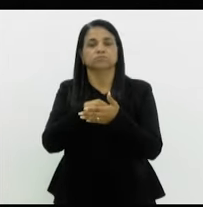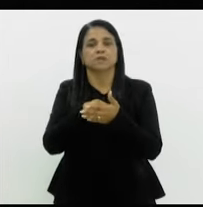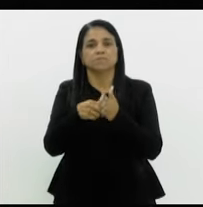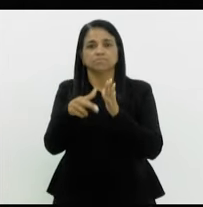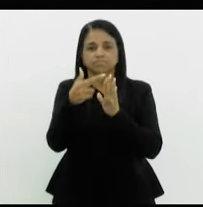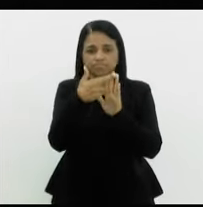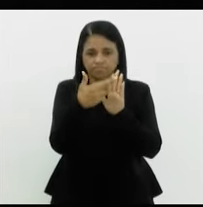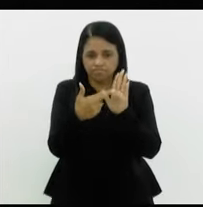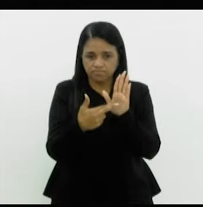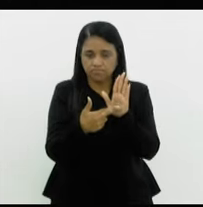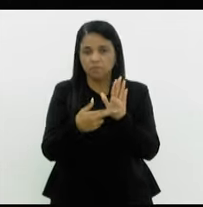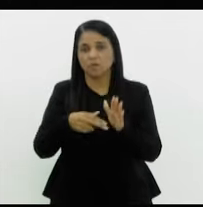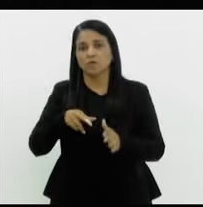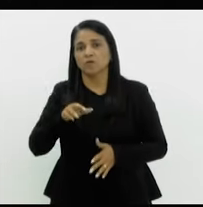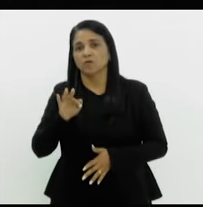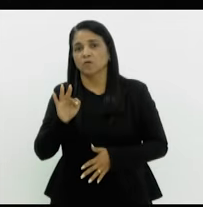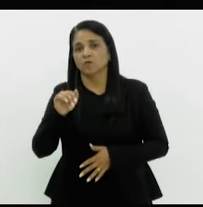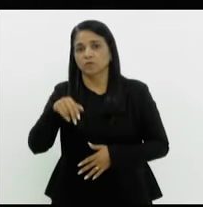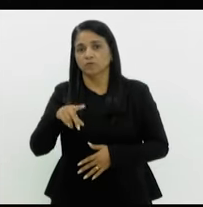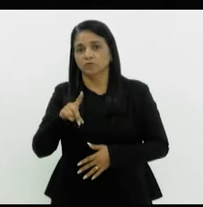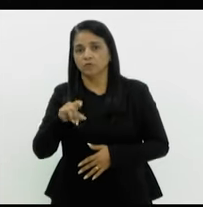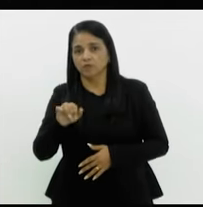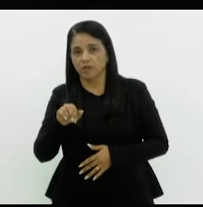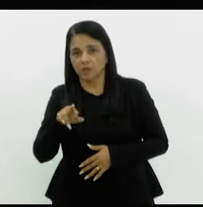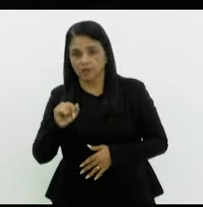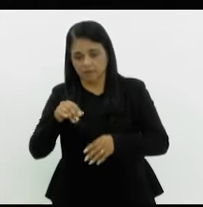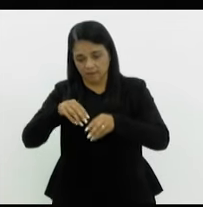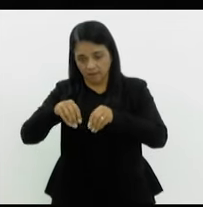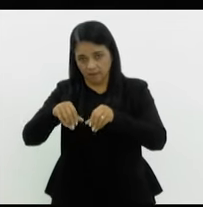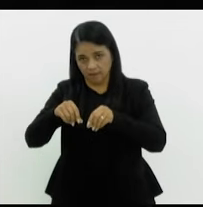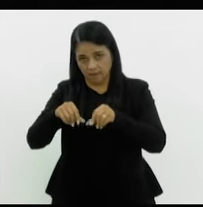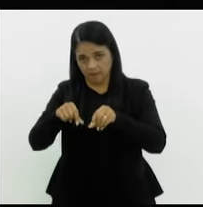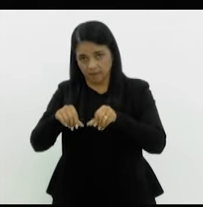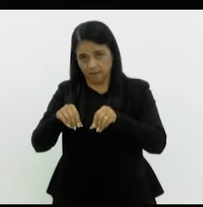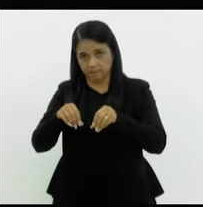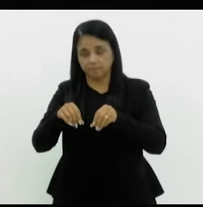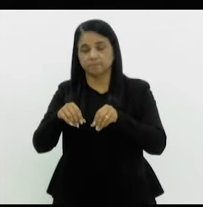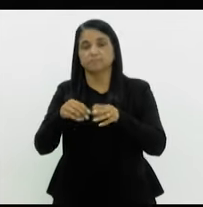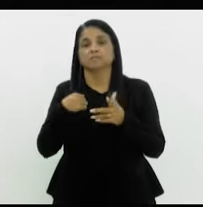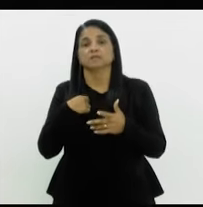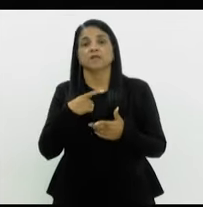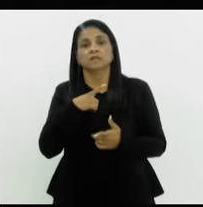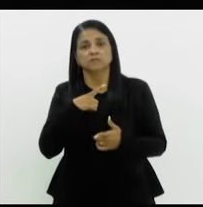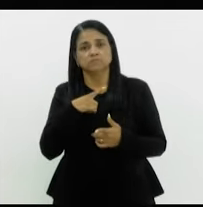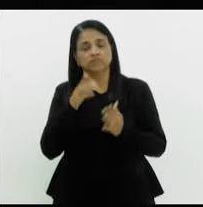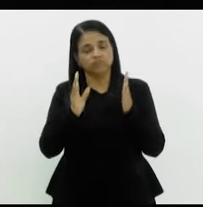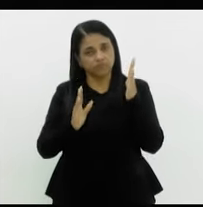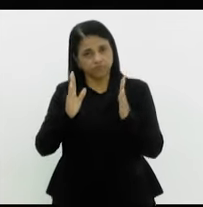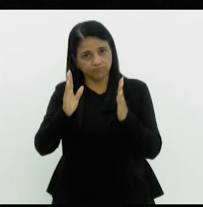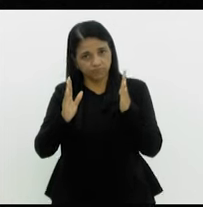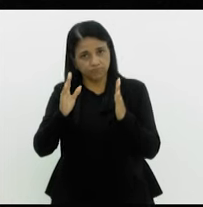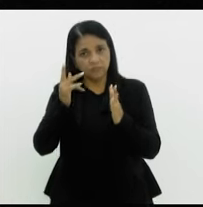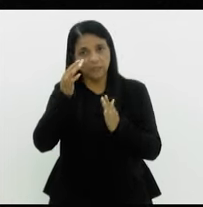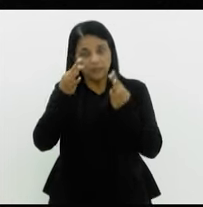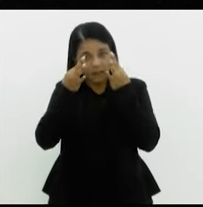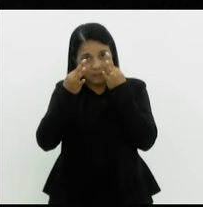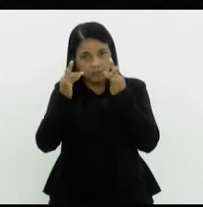regularização fundiária de suas terras. Durante todo esse período, testemunhamos uma